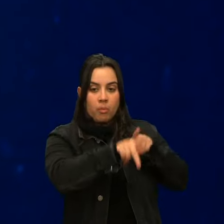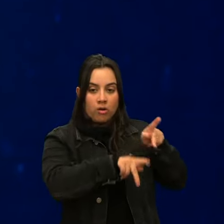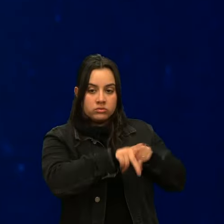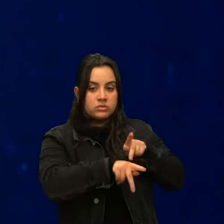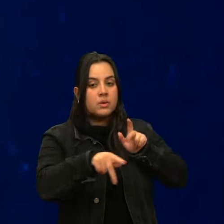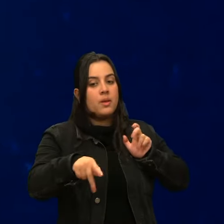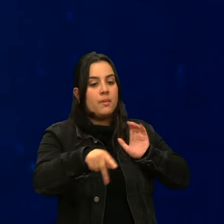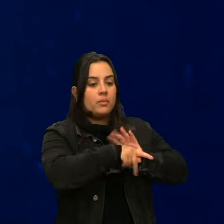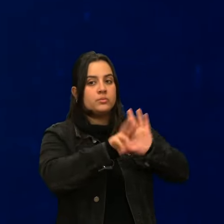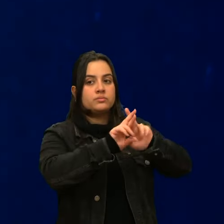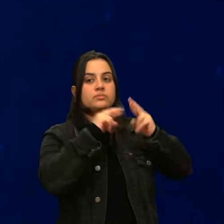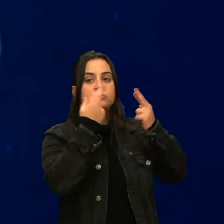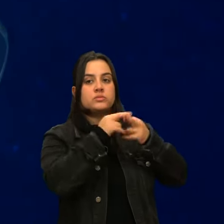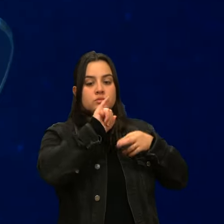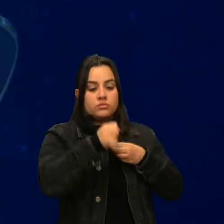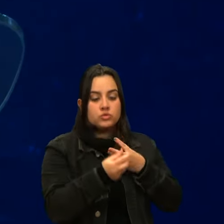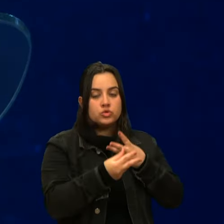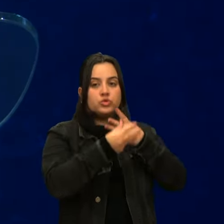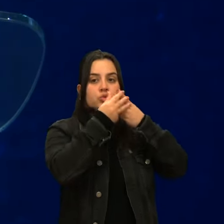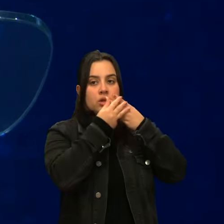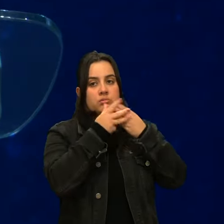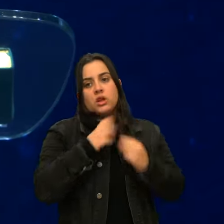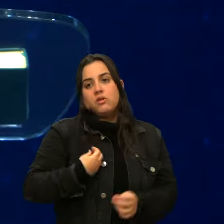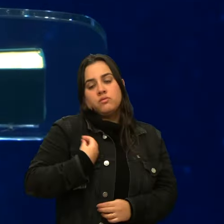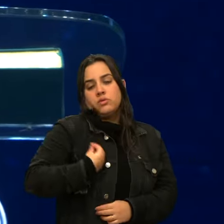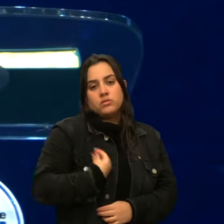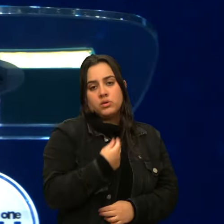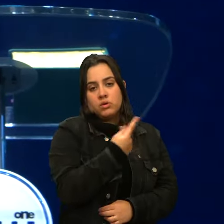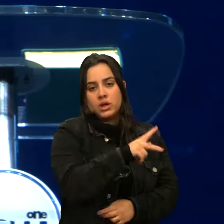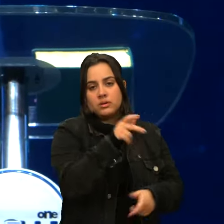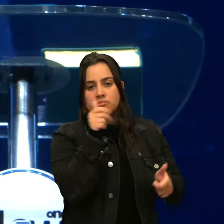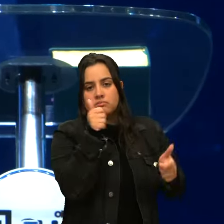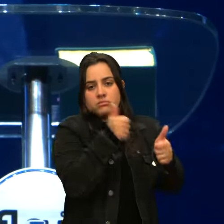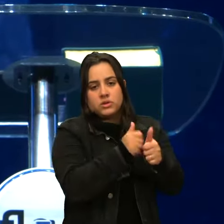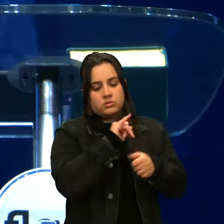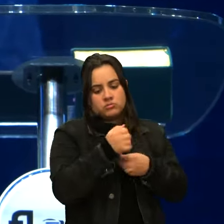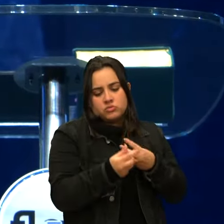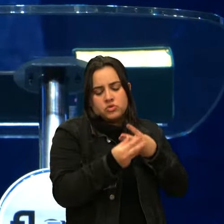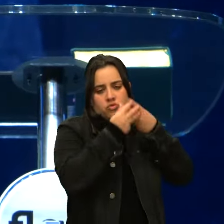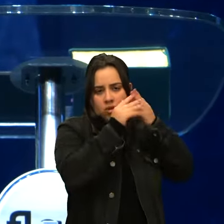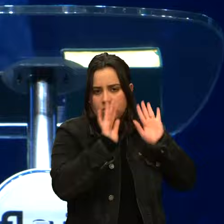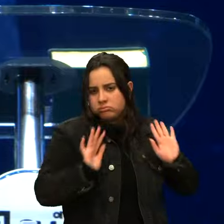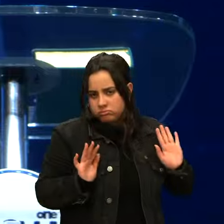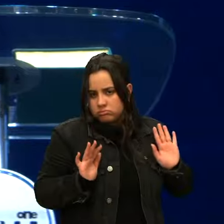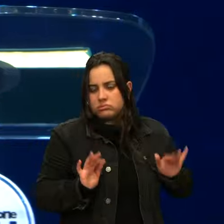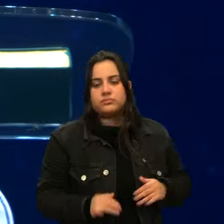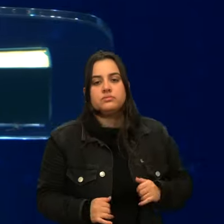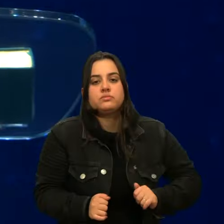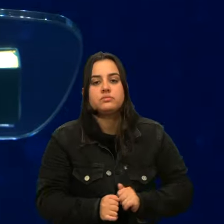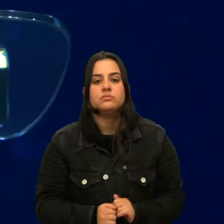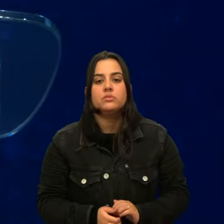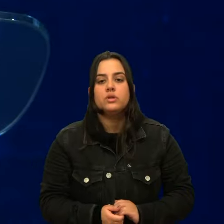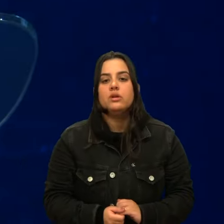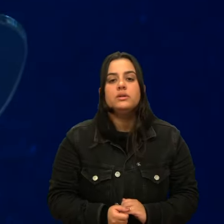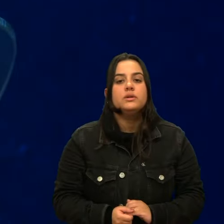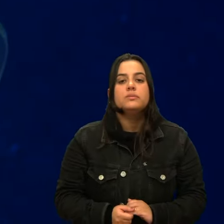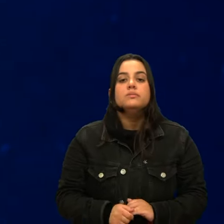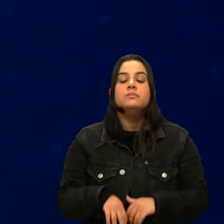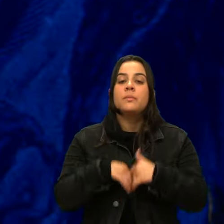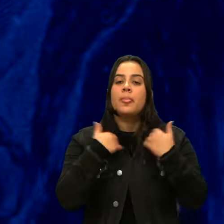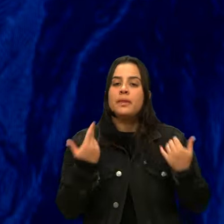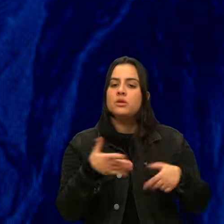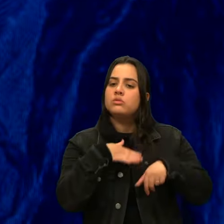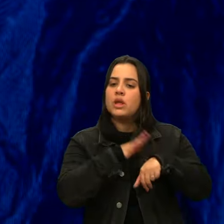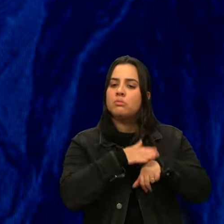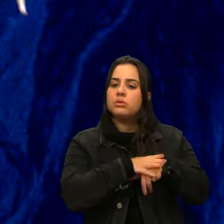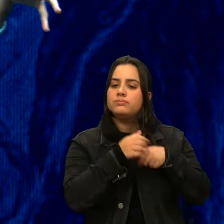esse nome aí, mas eles viviam ali, próximos de Judá, em Judá, enfim. E foi passando o